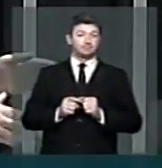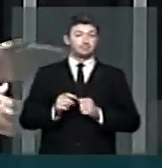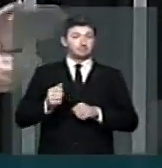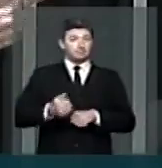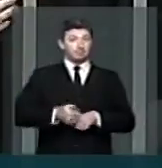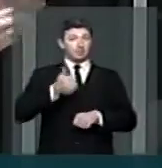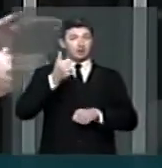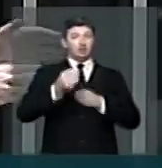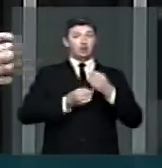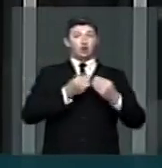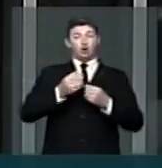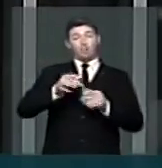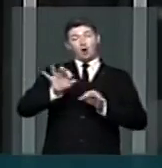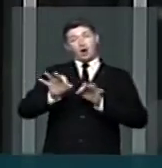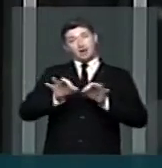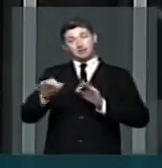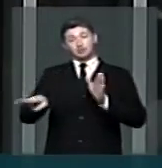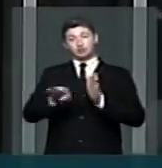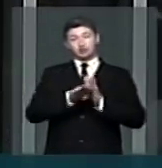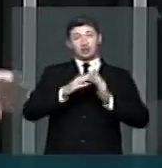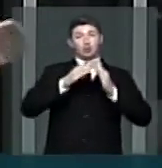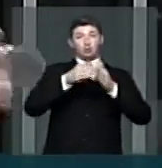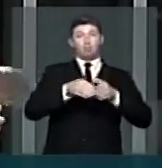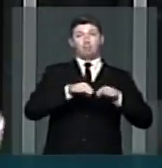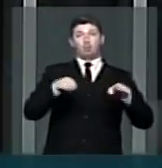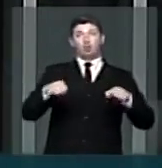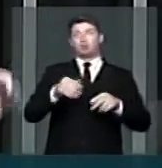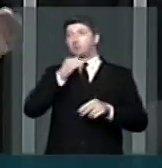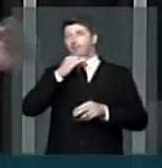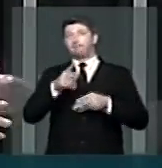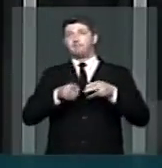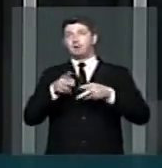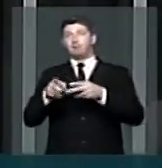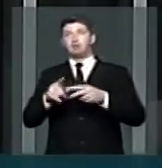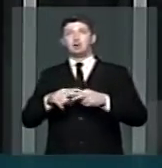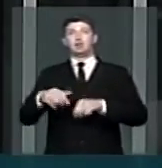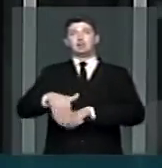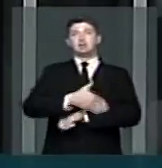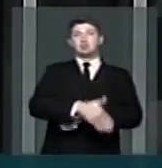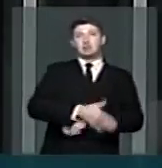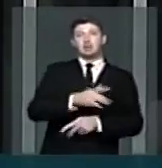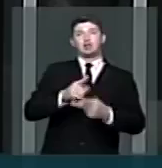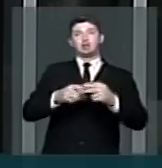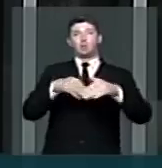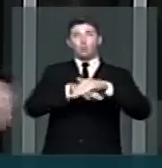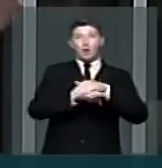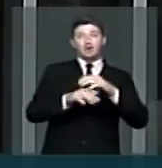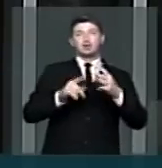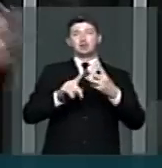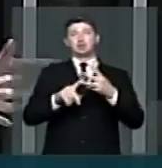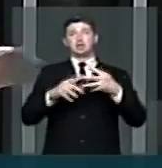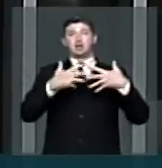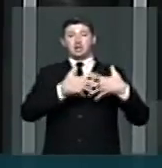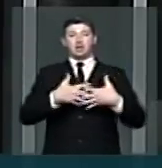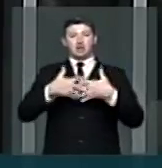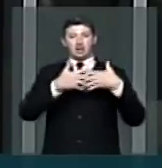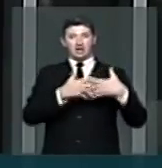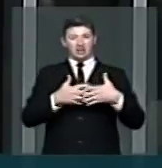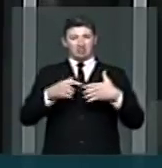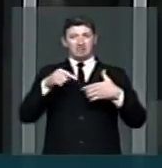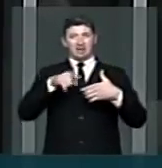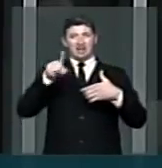Melhorar as condições de logística de chegada ao porto, como ferrovias, rodovias, armazenagens, caminhão deixar de ser silo